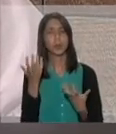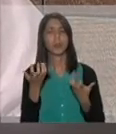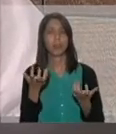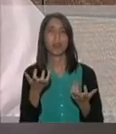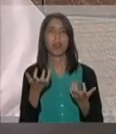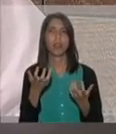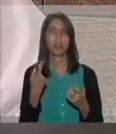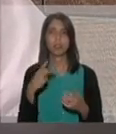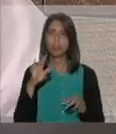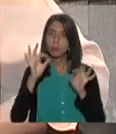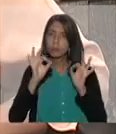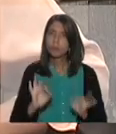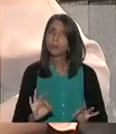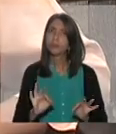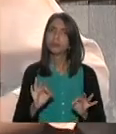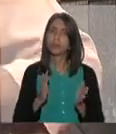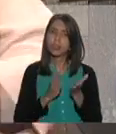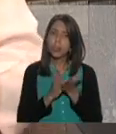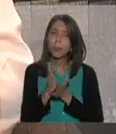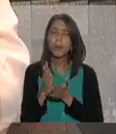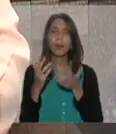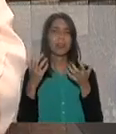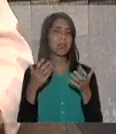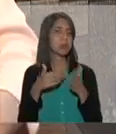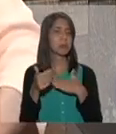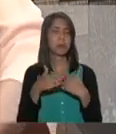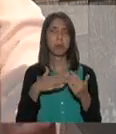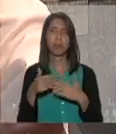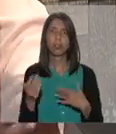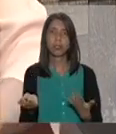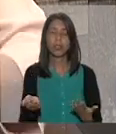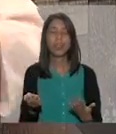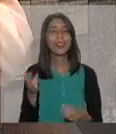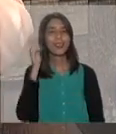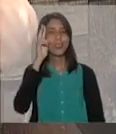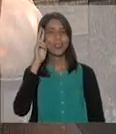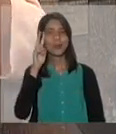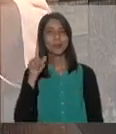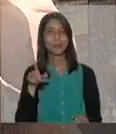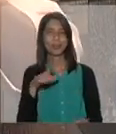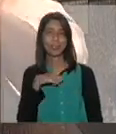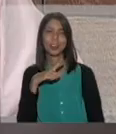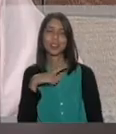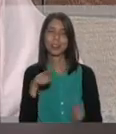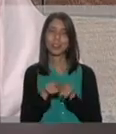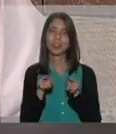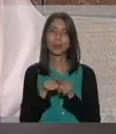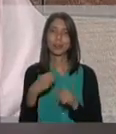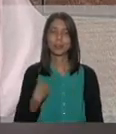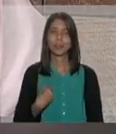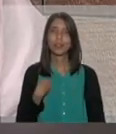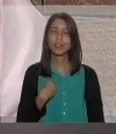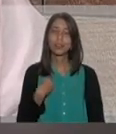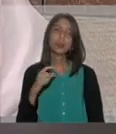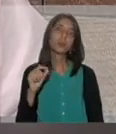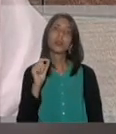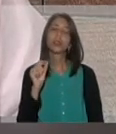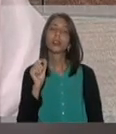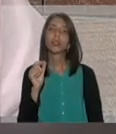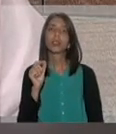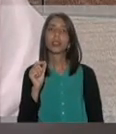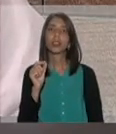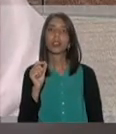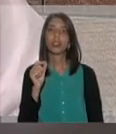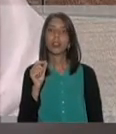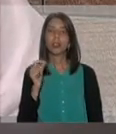dizer, você sabia o que você queria. Na verdade, você tinha certeza que esse era o caminho que você queria seguir, não importava... Eu me lembro que houve um fato muito interessante que foi determinante na